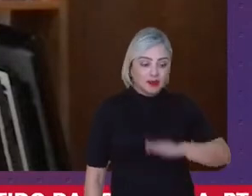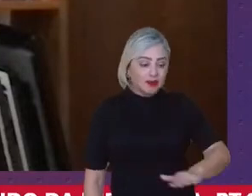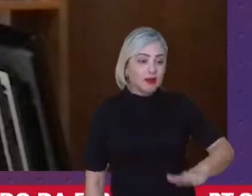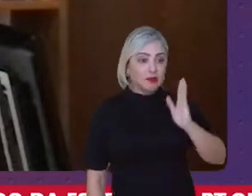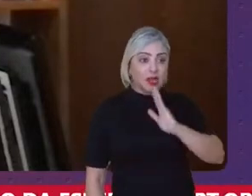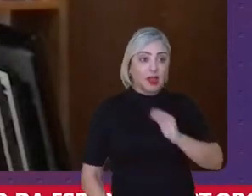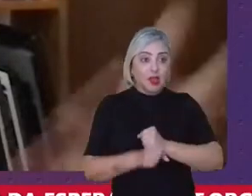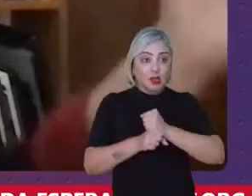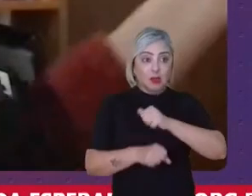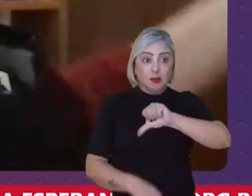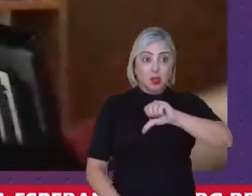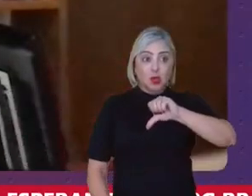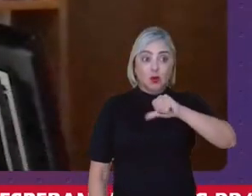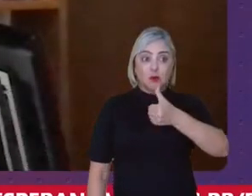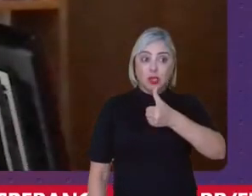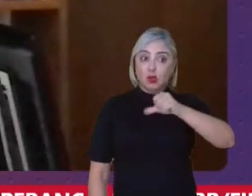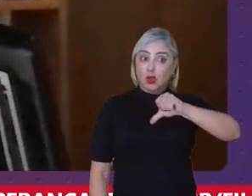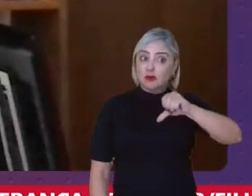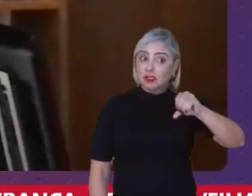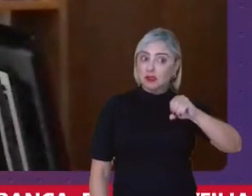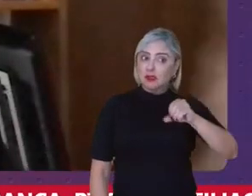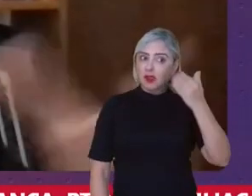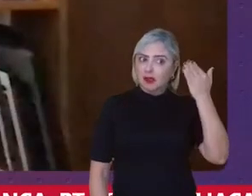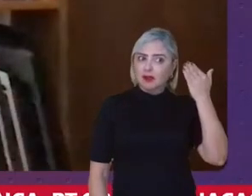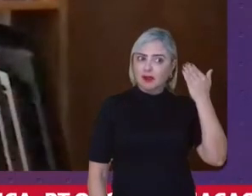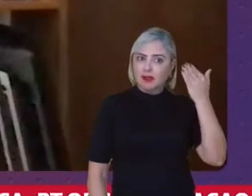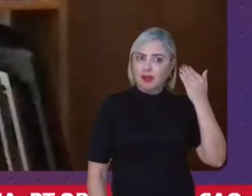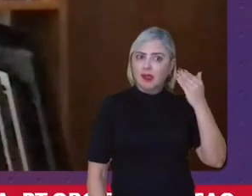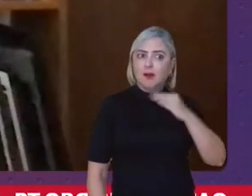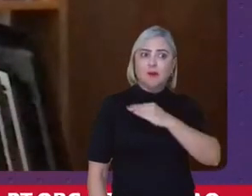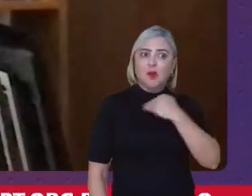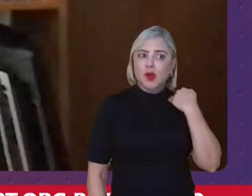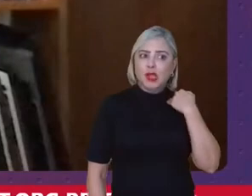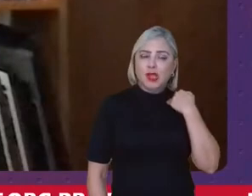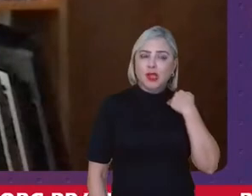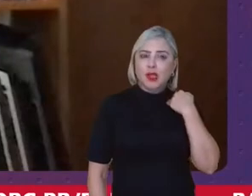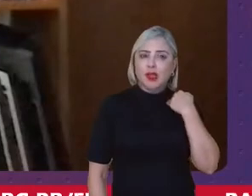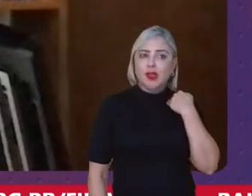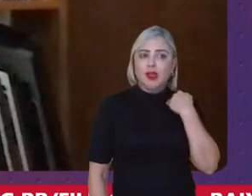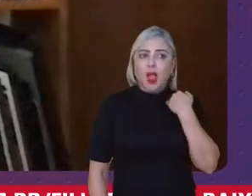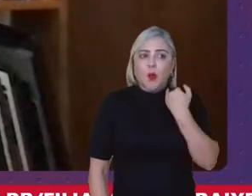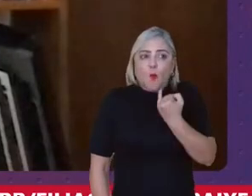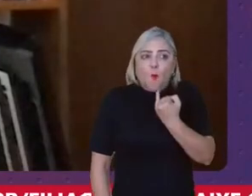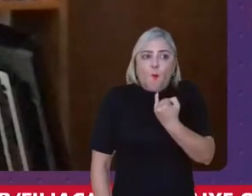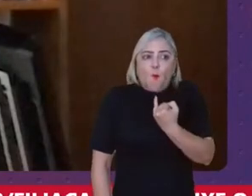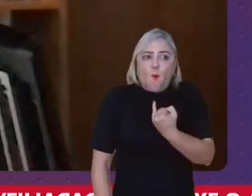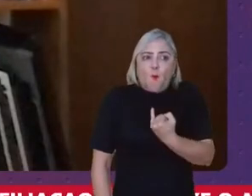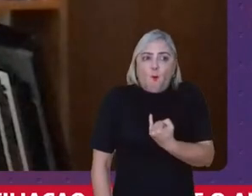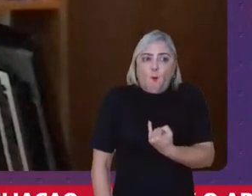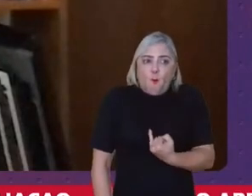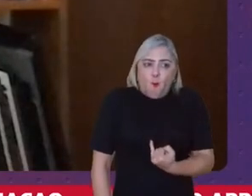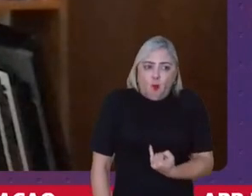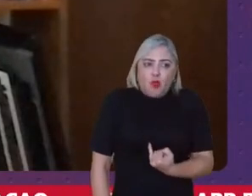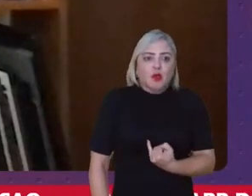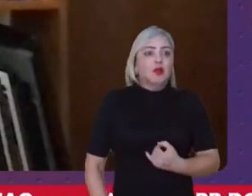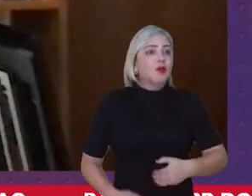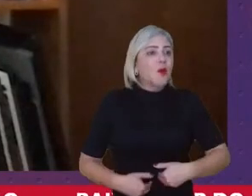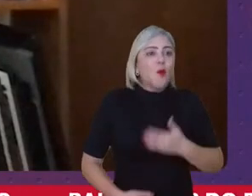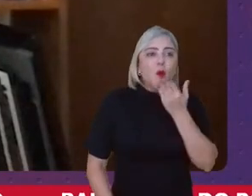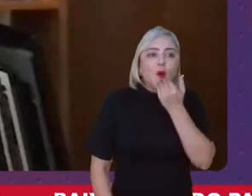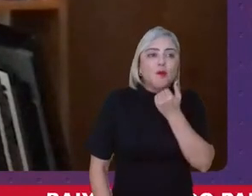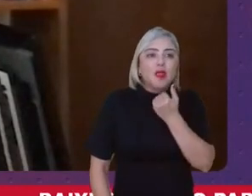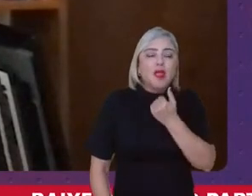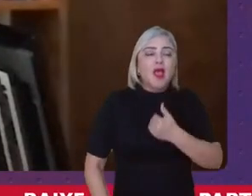na década de 90, ou seja, há poucos anos atrás, que morriam por desnutrição, por não comer direito.